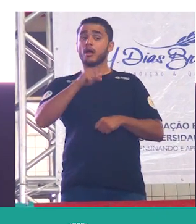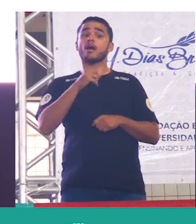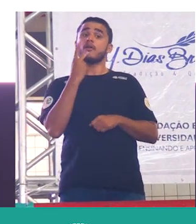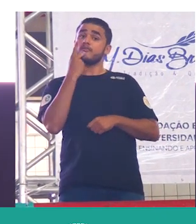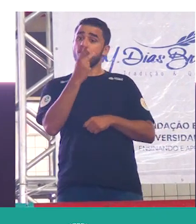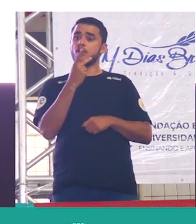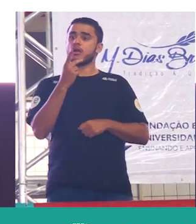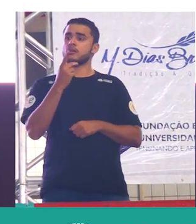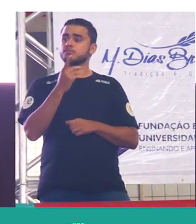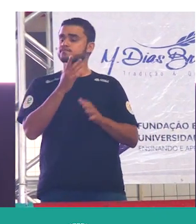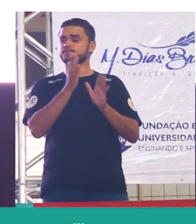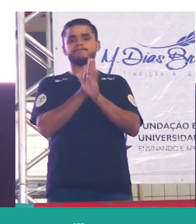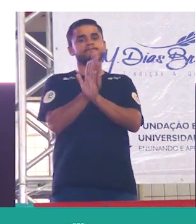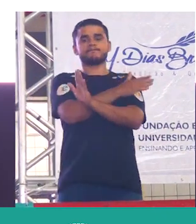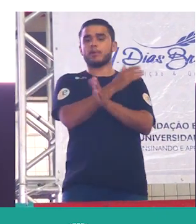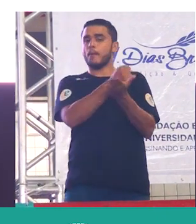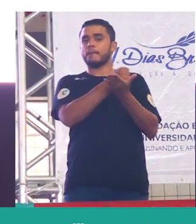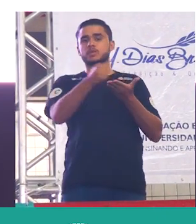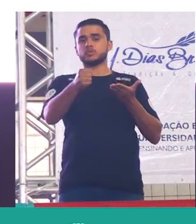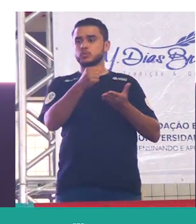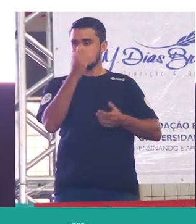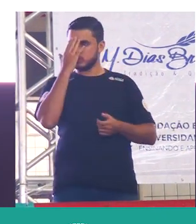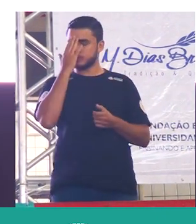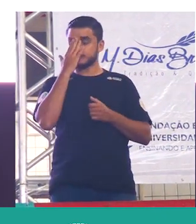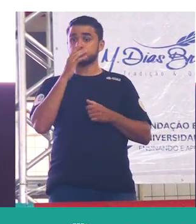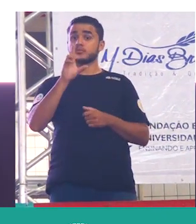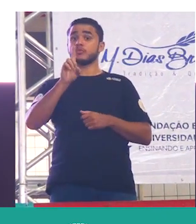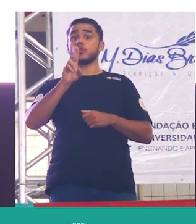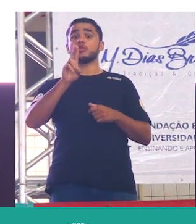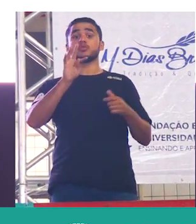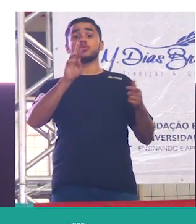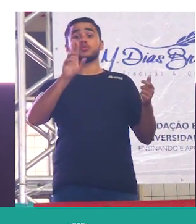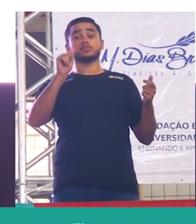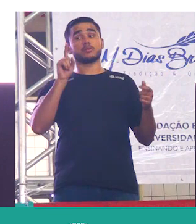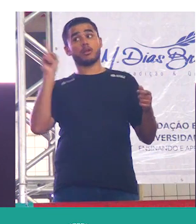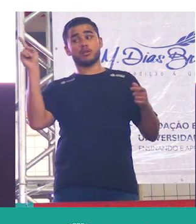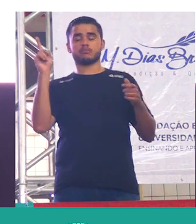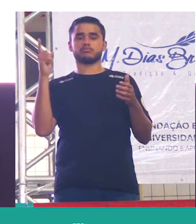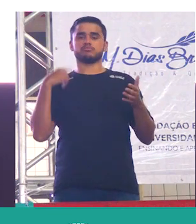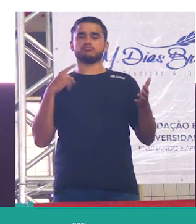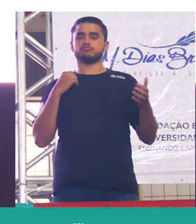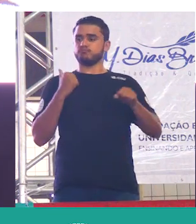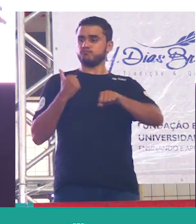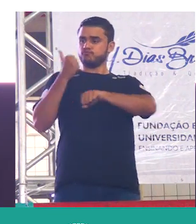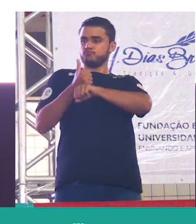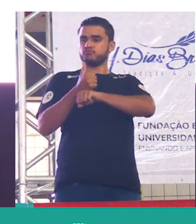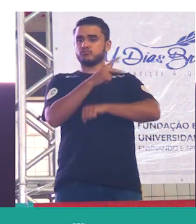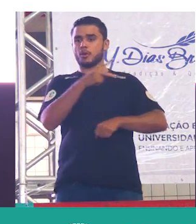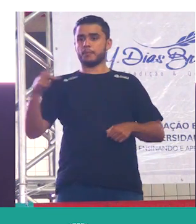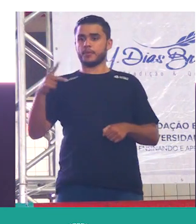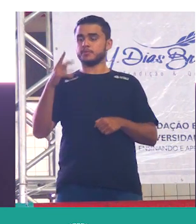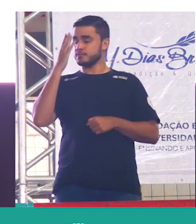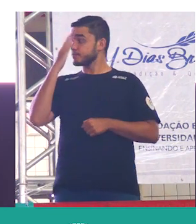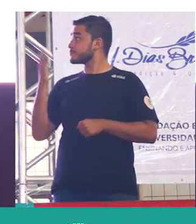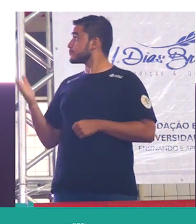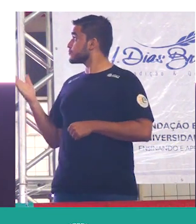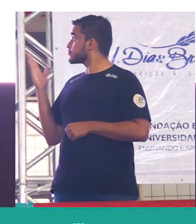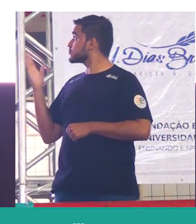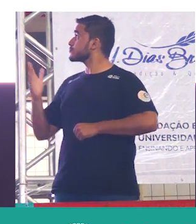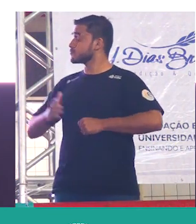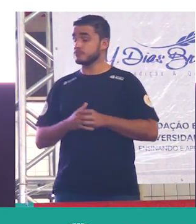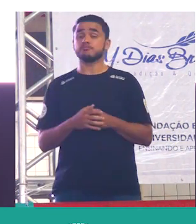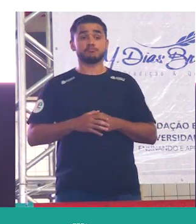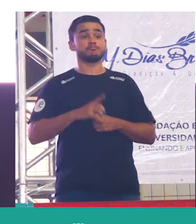aula, não vale mais. Dutra, que é este presidente, Dutra, que é este governo de